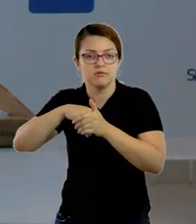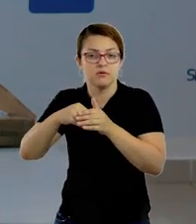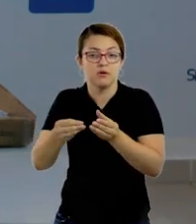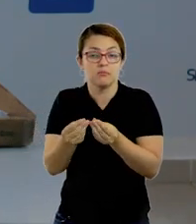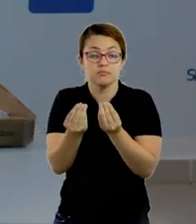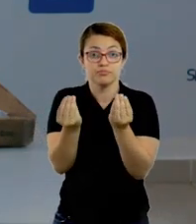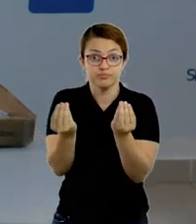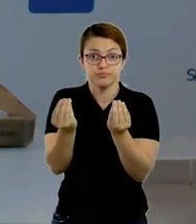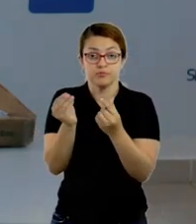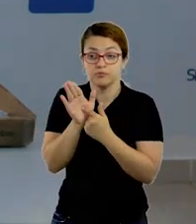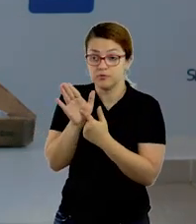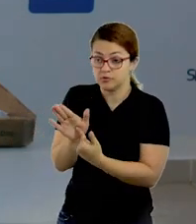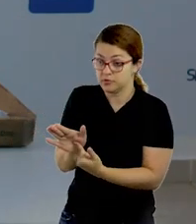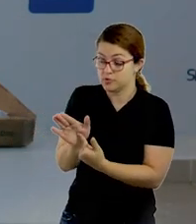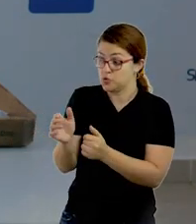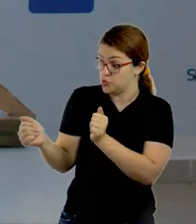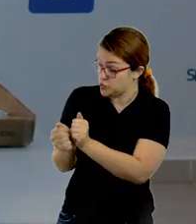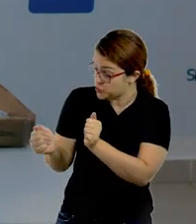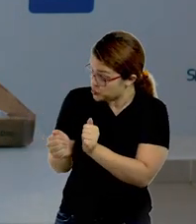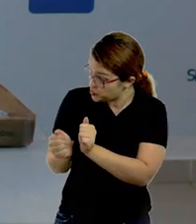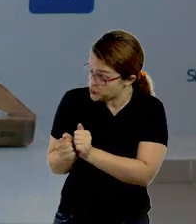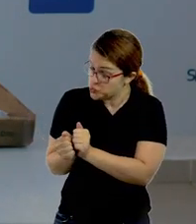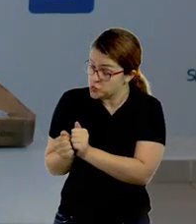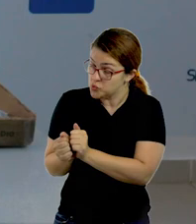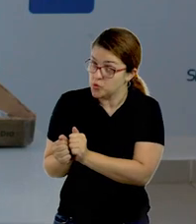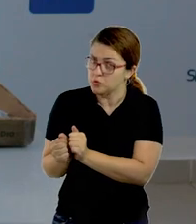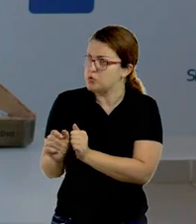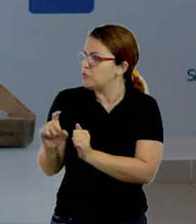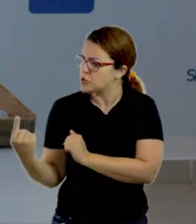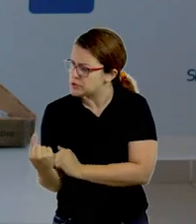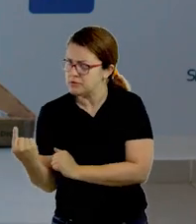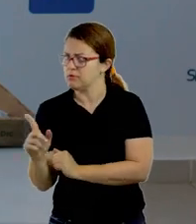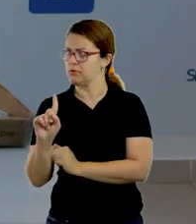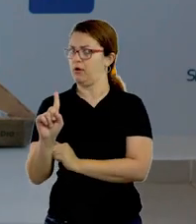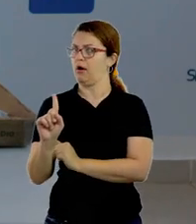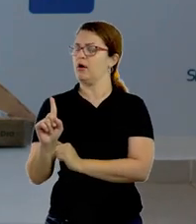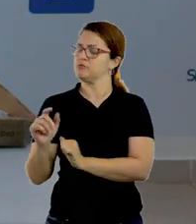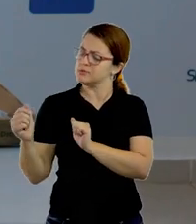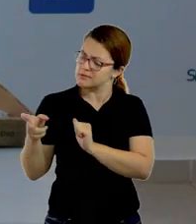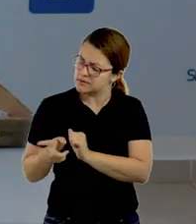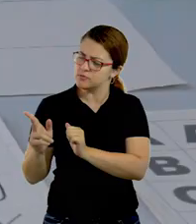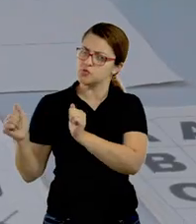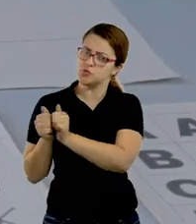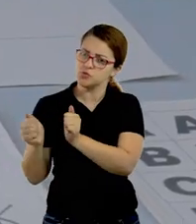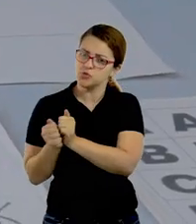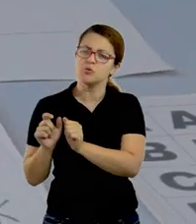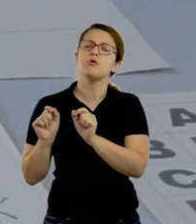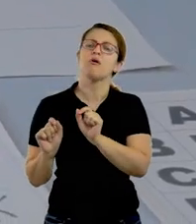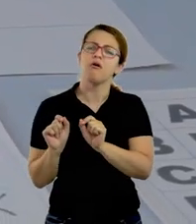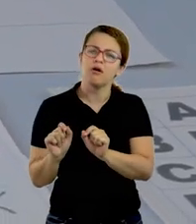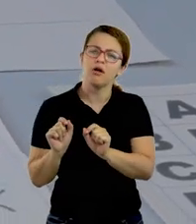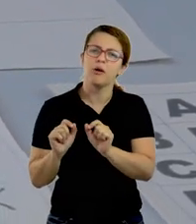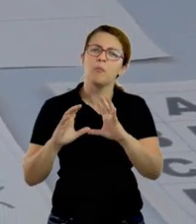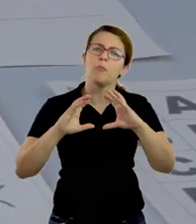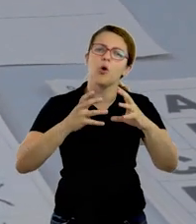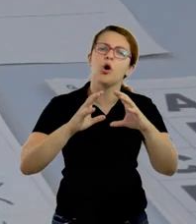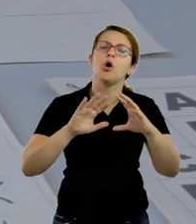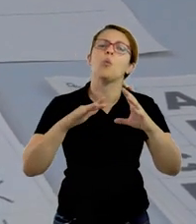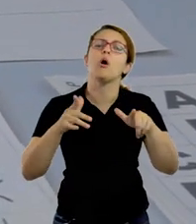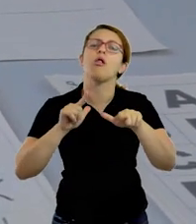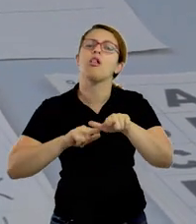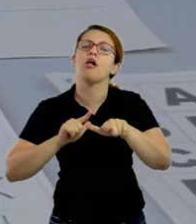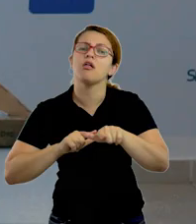certo? Aí o que ela vai fazer? Aí junto com a criança, não se esqueça, não deixa ela sozinha. Você vai lá, bola, começa com que letra?